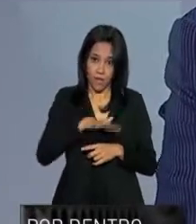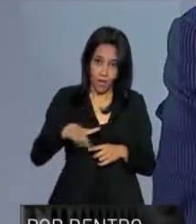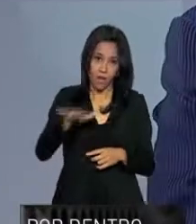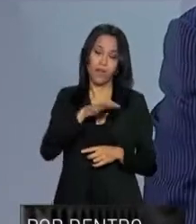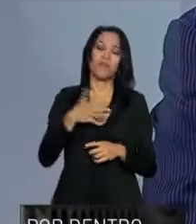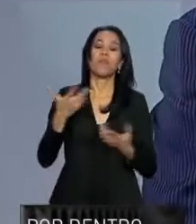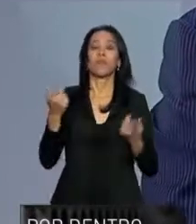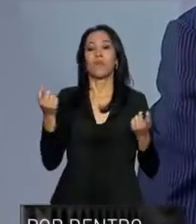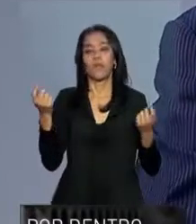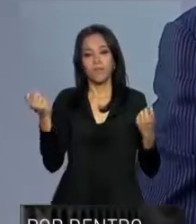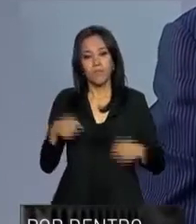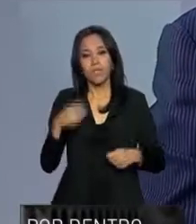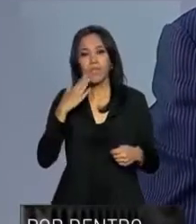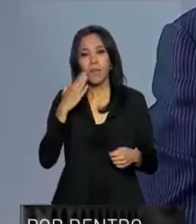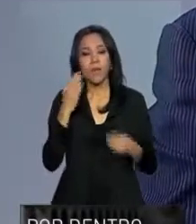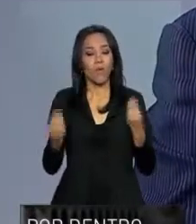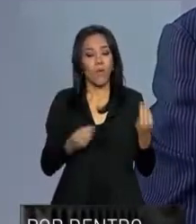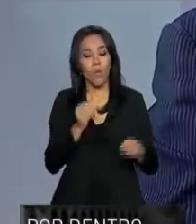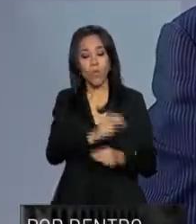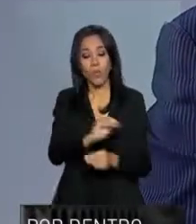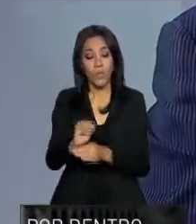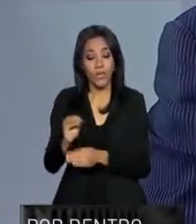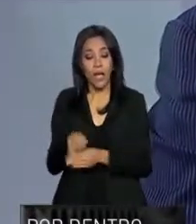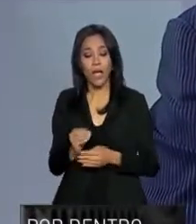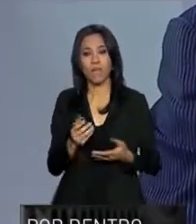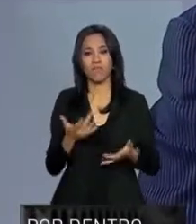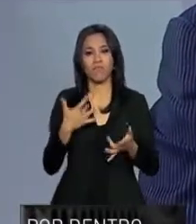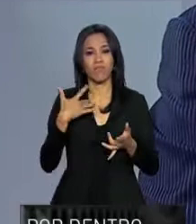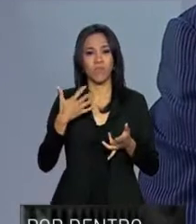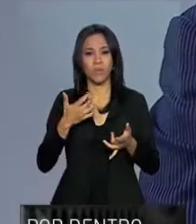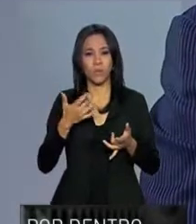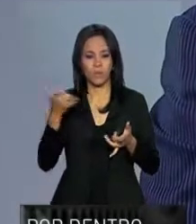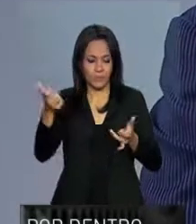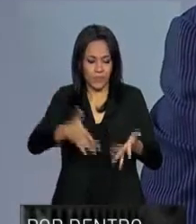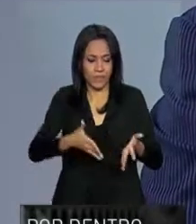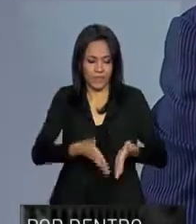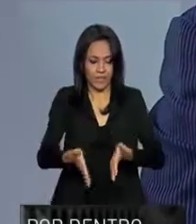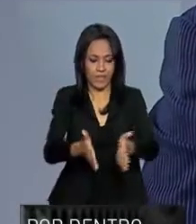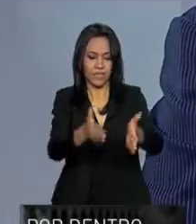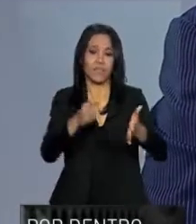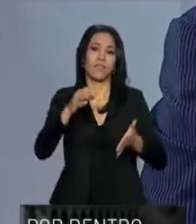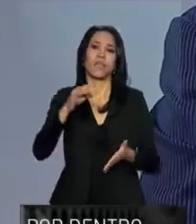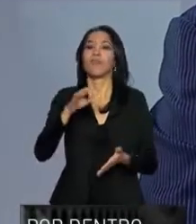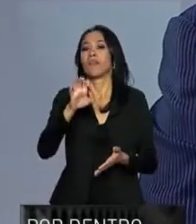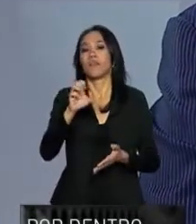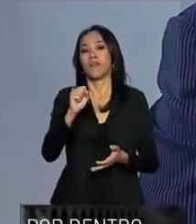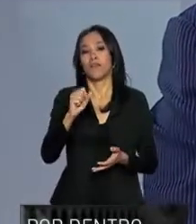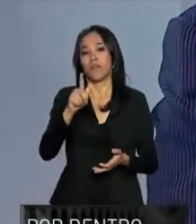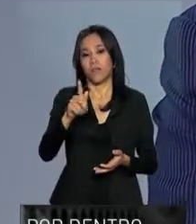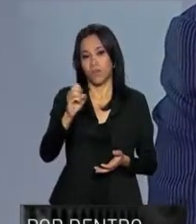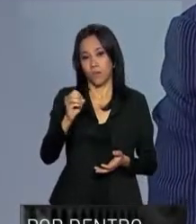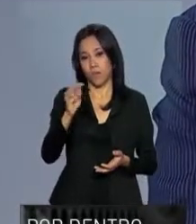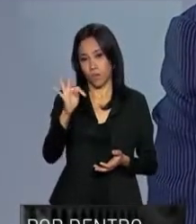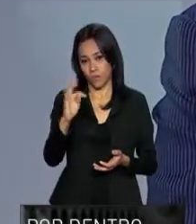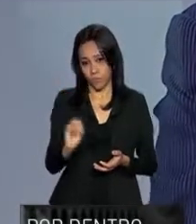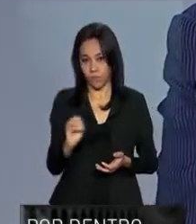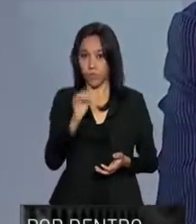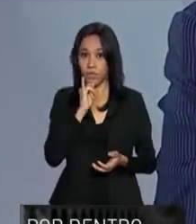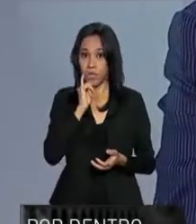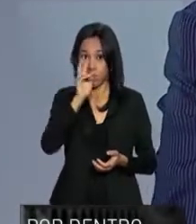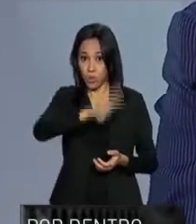coleta eo tratamento de esgoto sanitário em todo o país o estado os estados do norte a título de exemplo é um enorme desafio